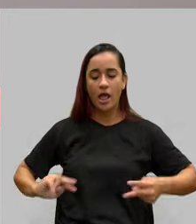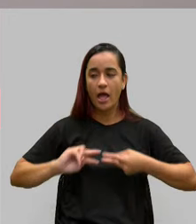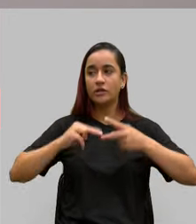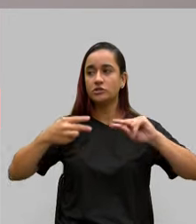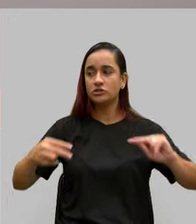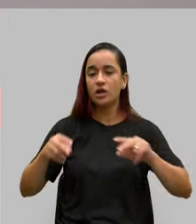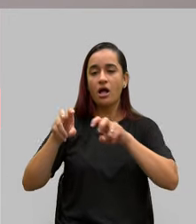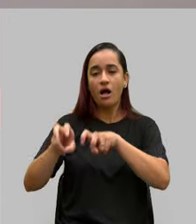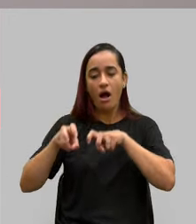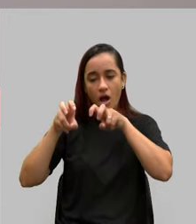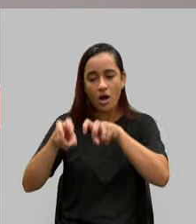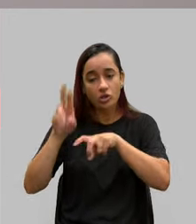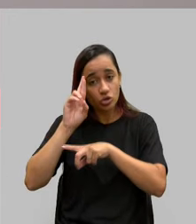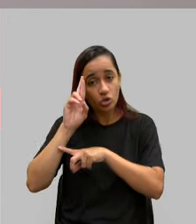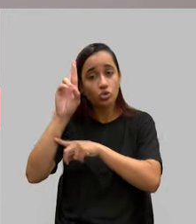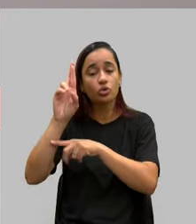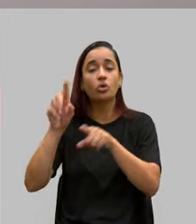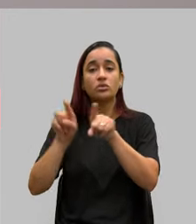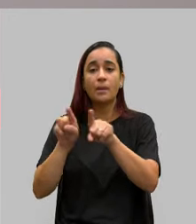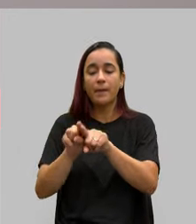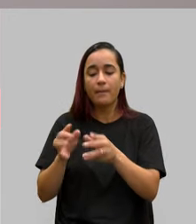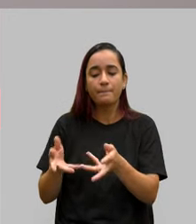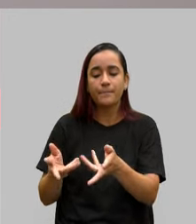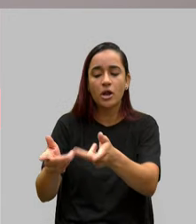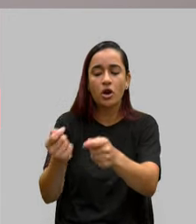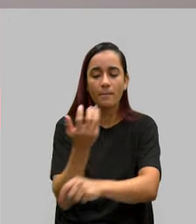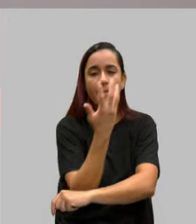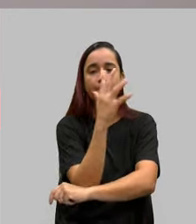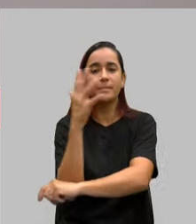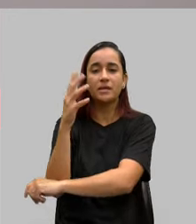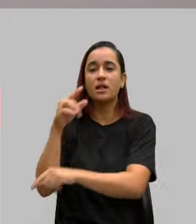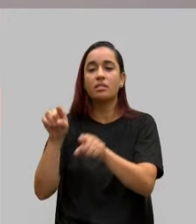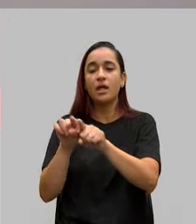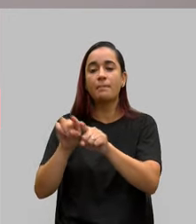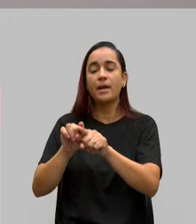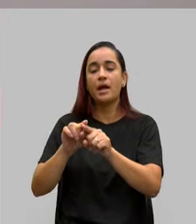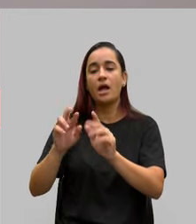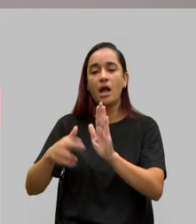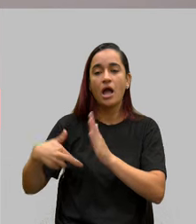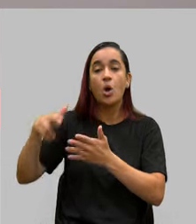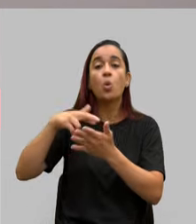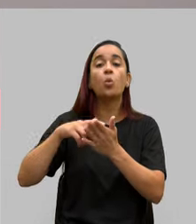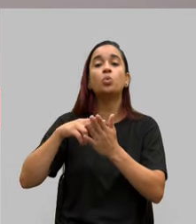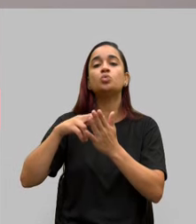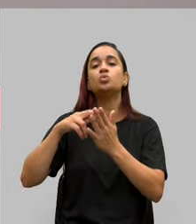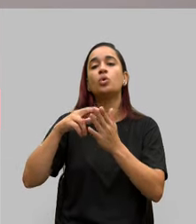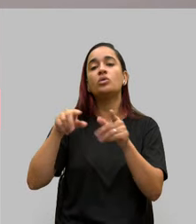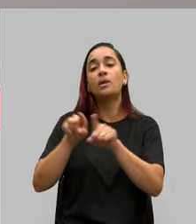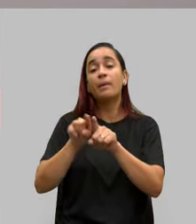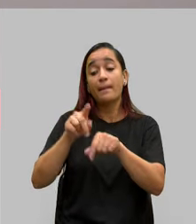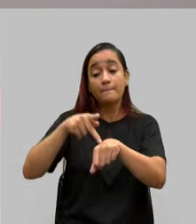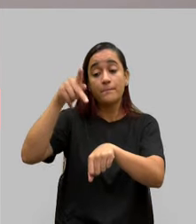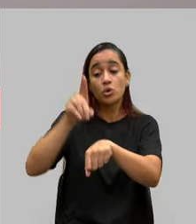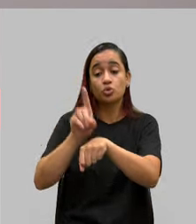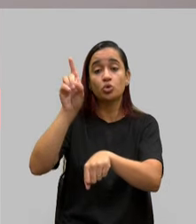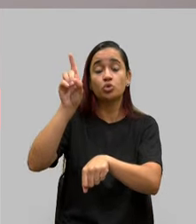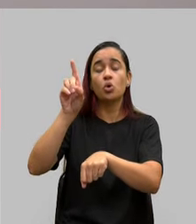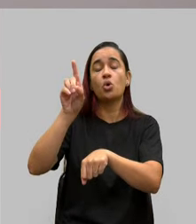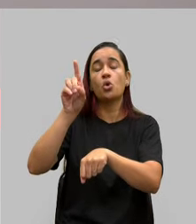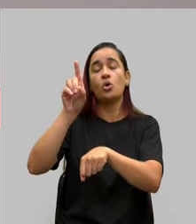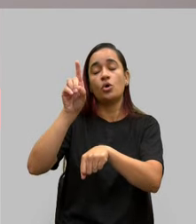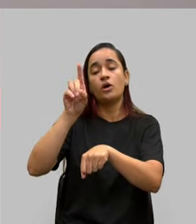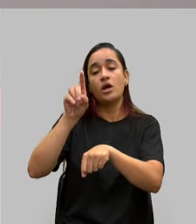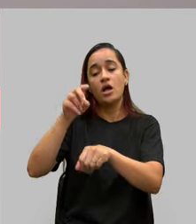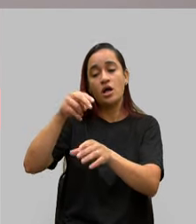em Agronomia melhoramento de plantas e recursos genéticos e pós em nutrição de plantas Michele